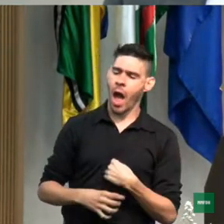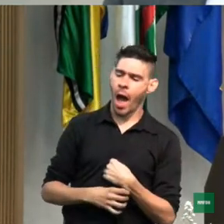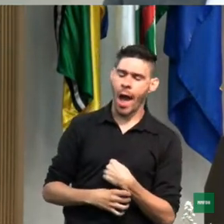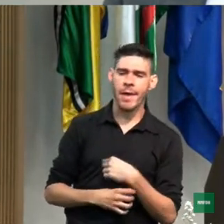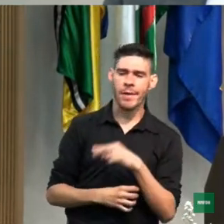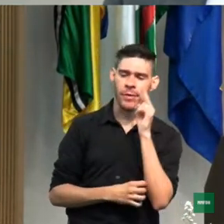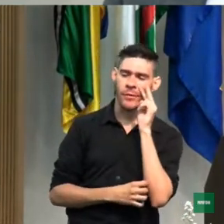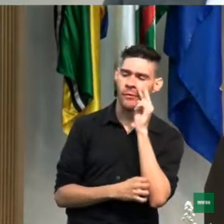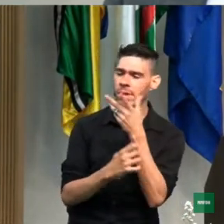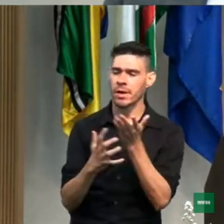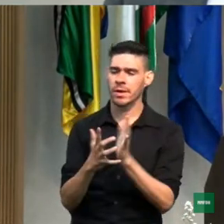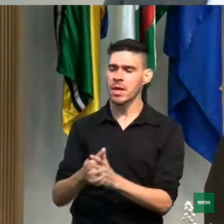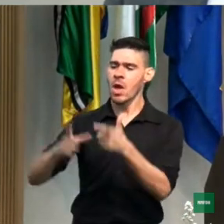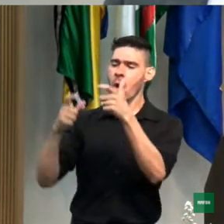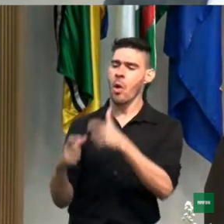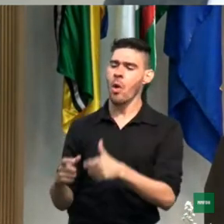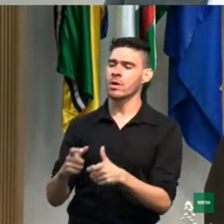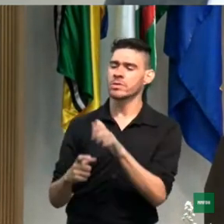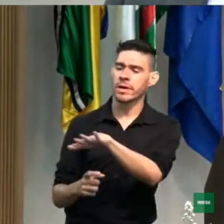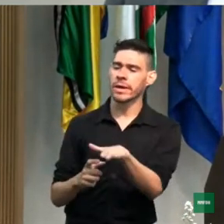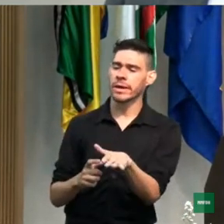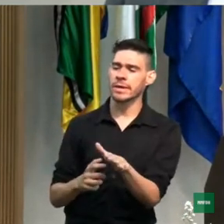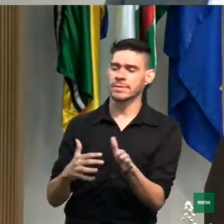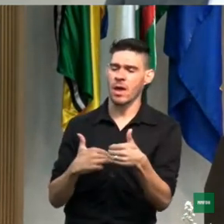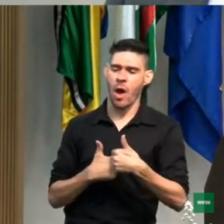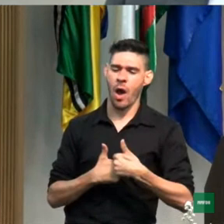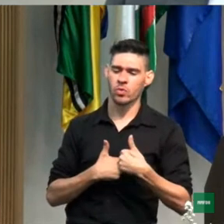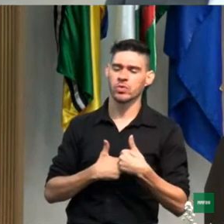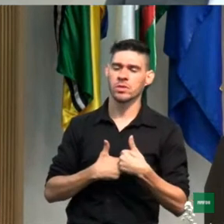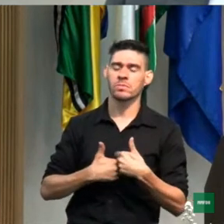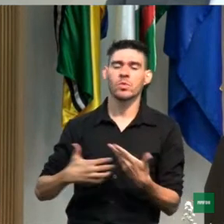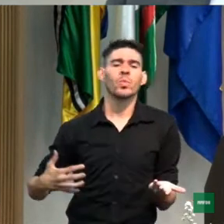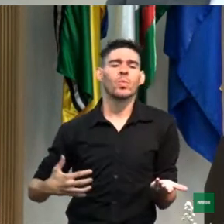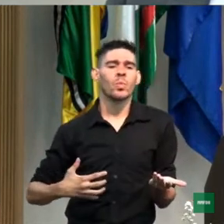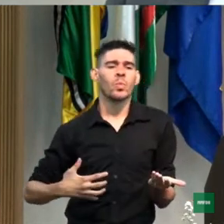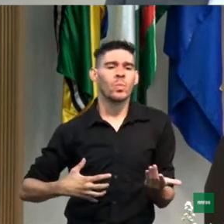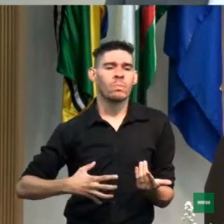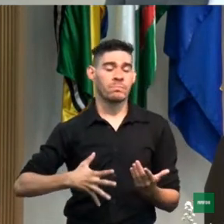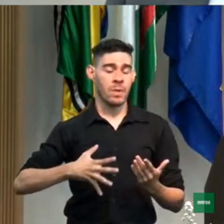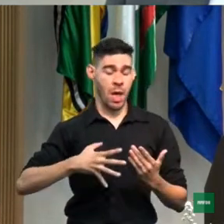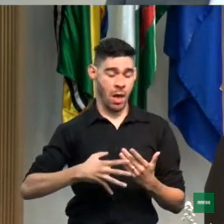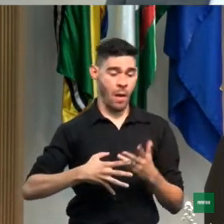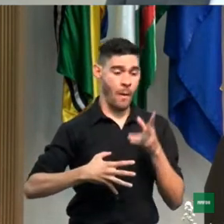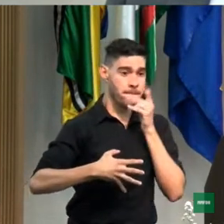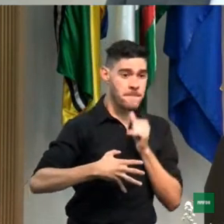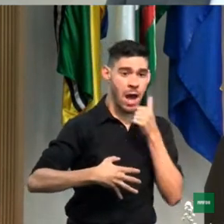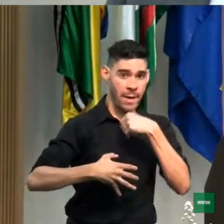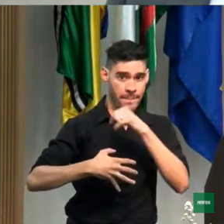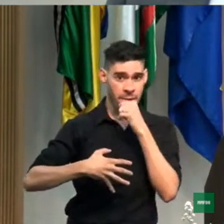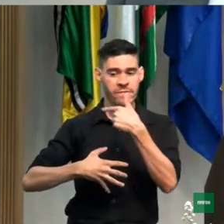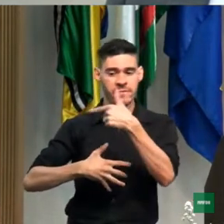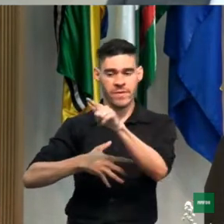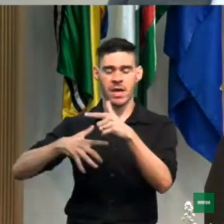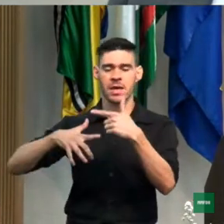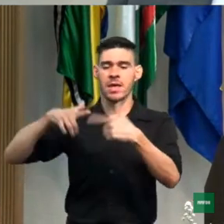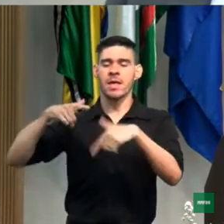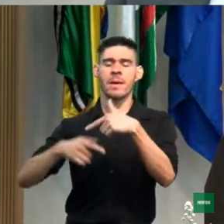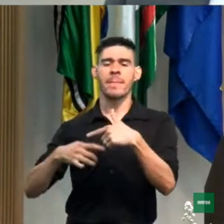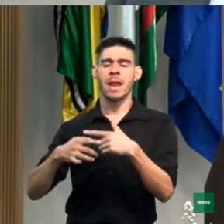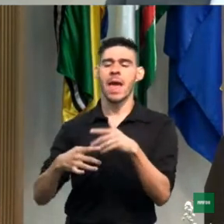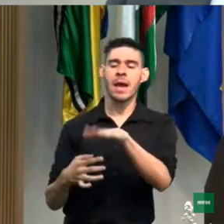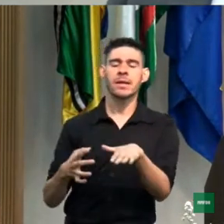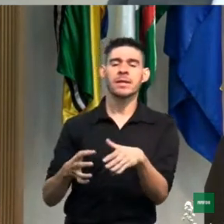arquipélago? Onde elas ficam quando os pais vão trabalhar? Eles não quiseram confirmar